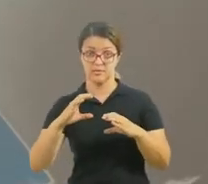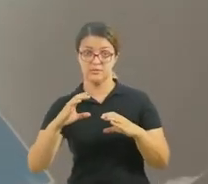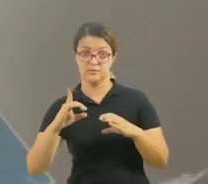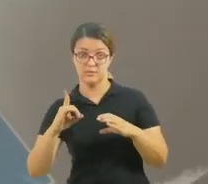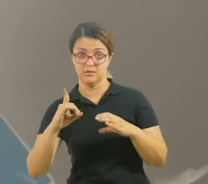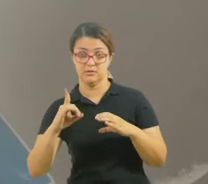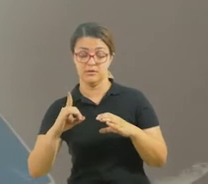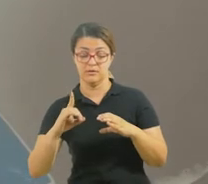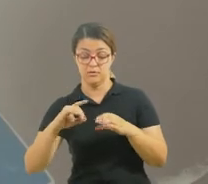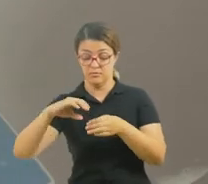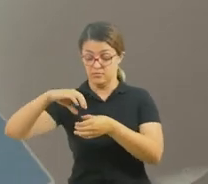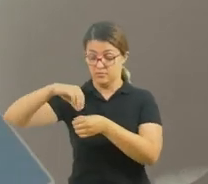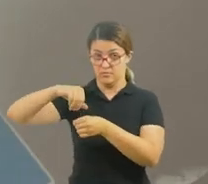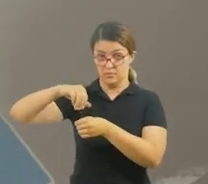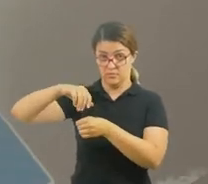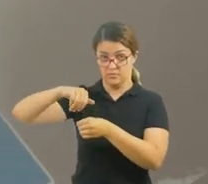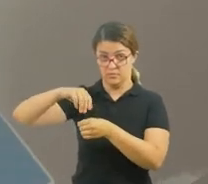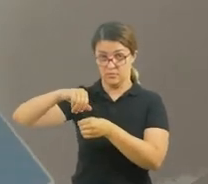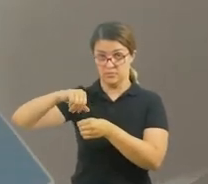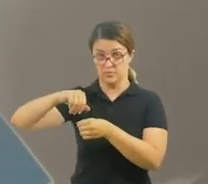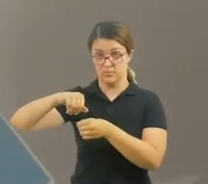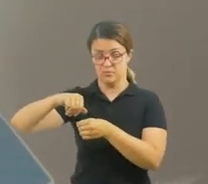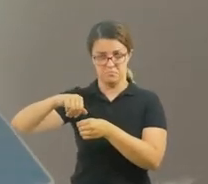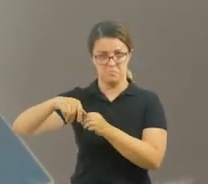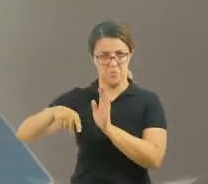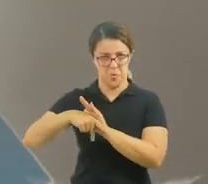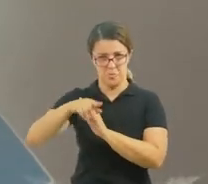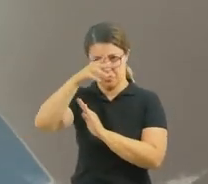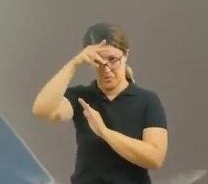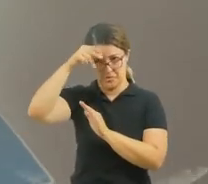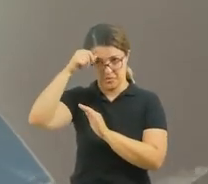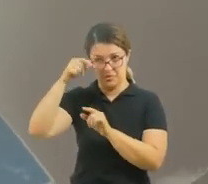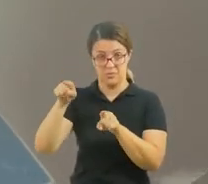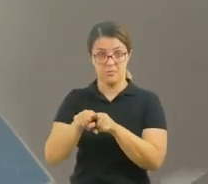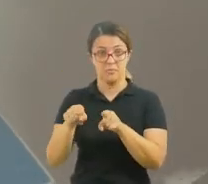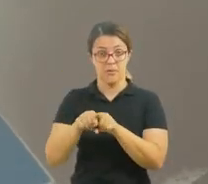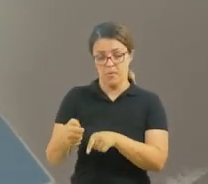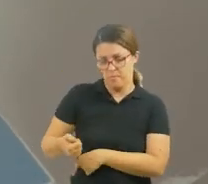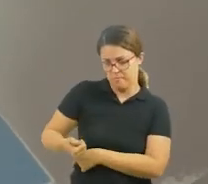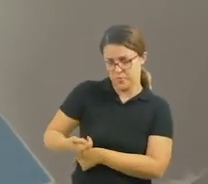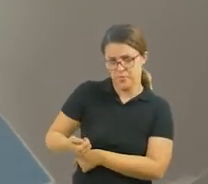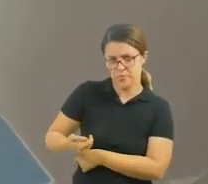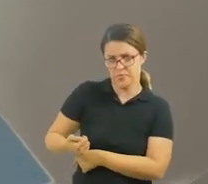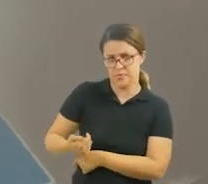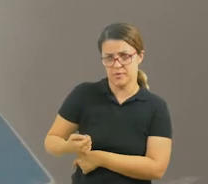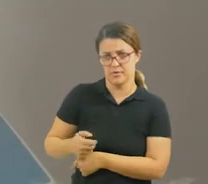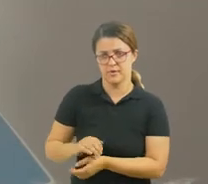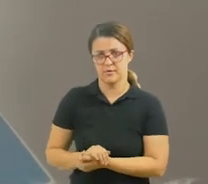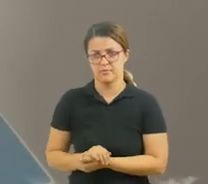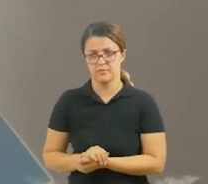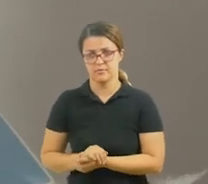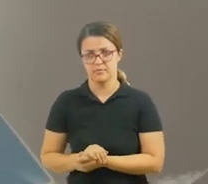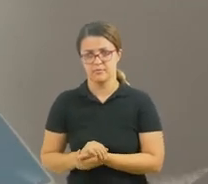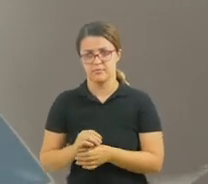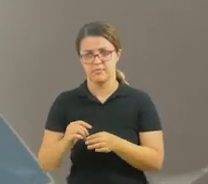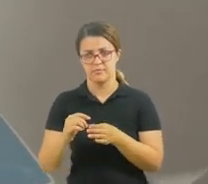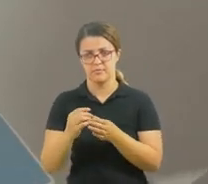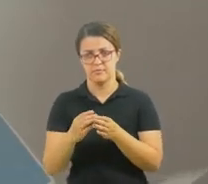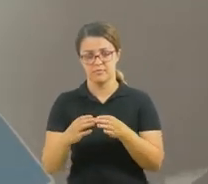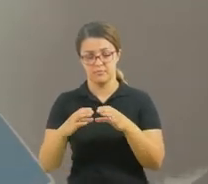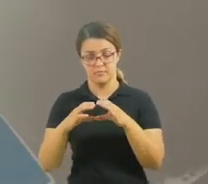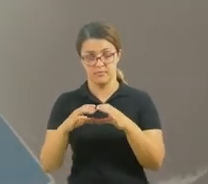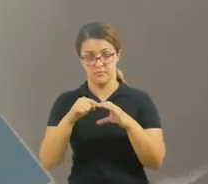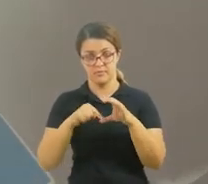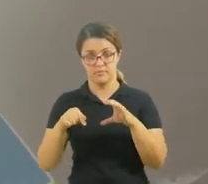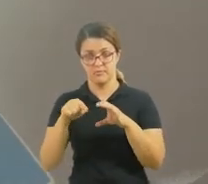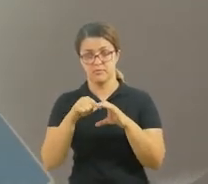uma tampinha de garrafa de refrigerante e uma bolinha de gude ou abúrica, como eu conheço de quando era